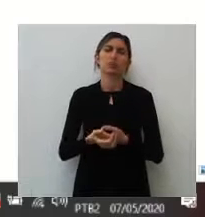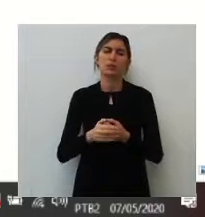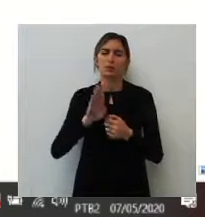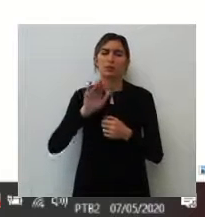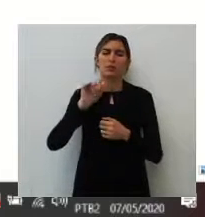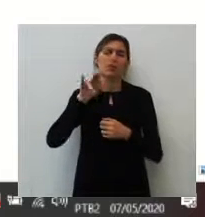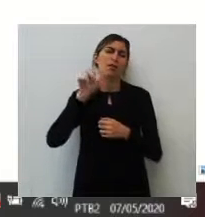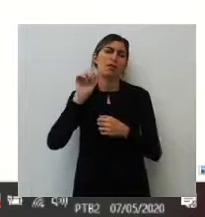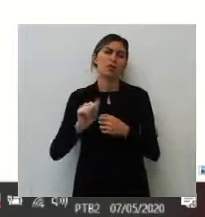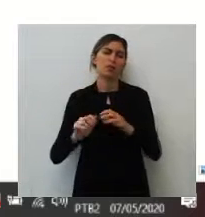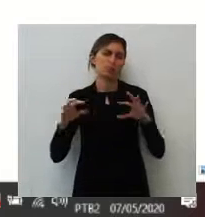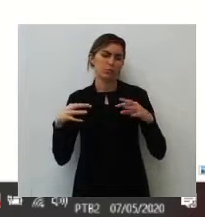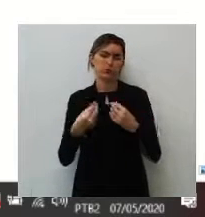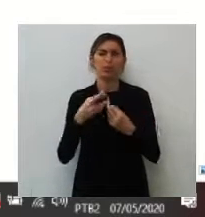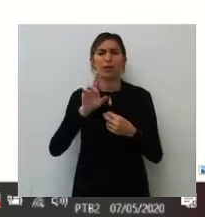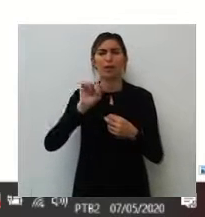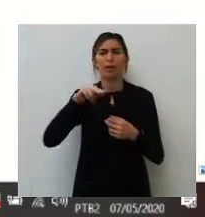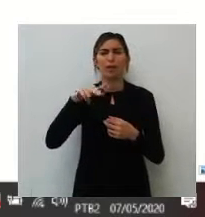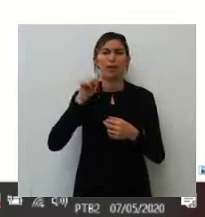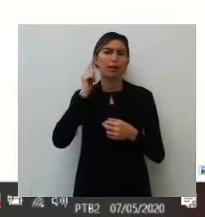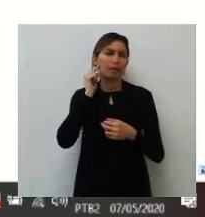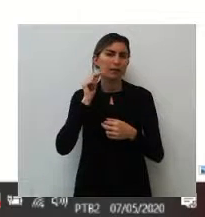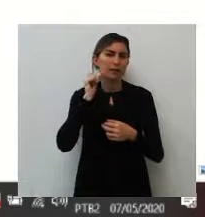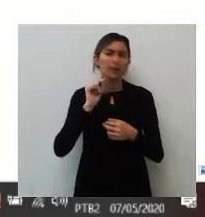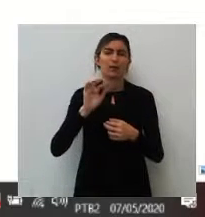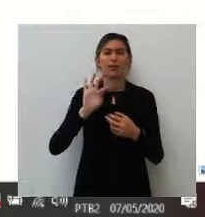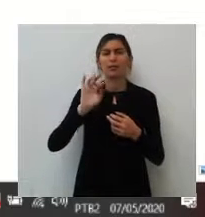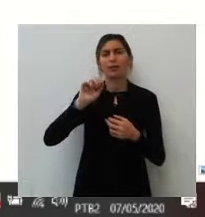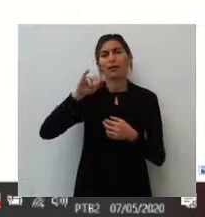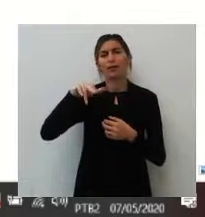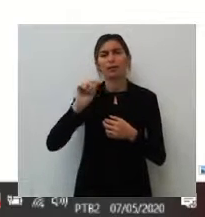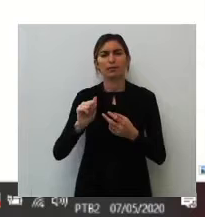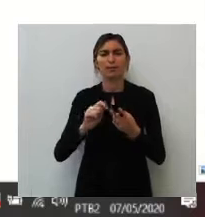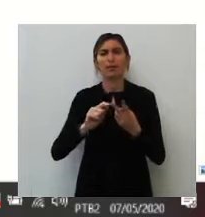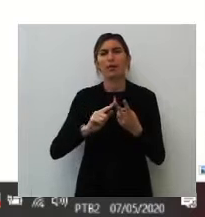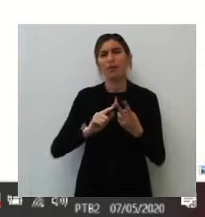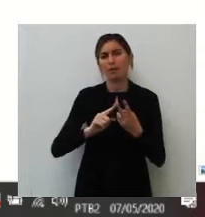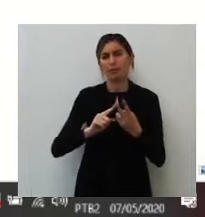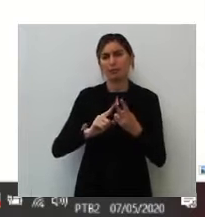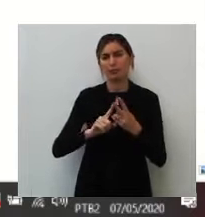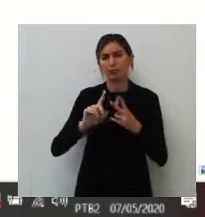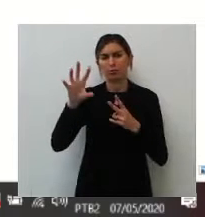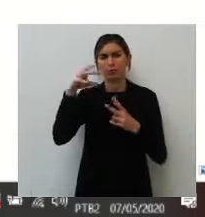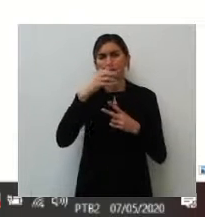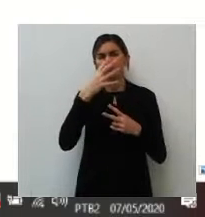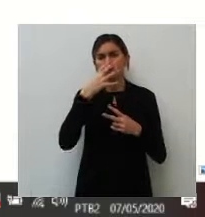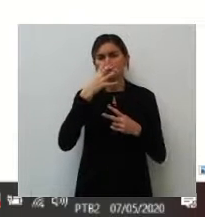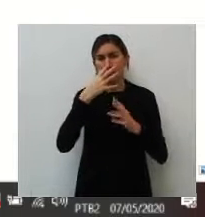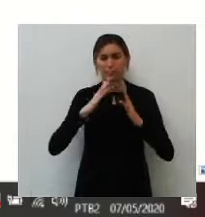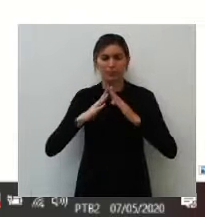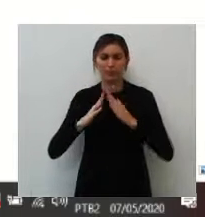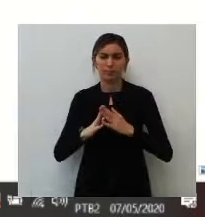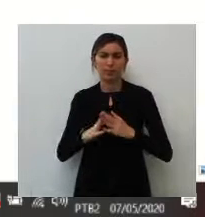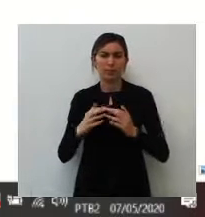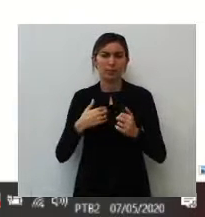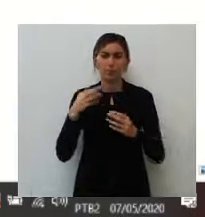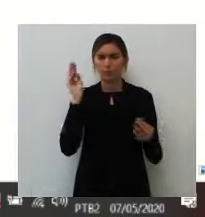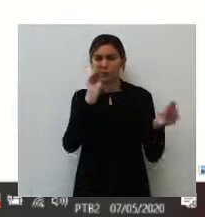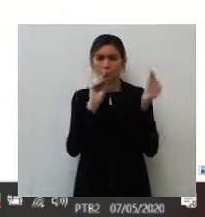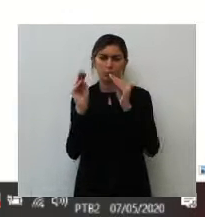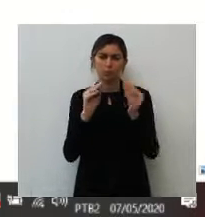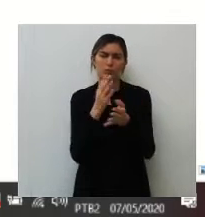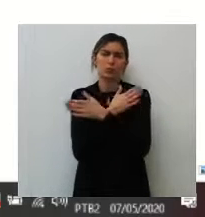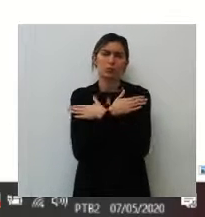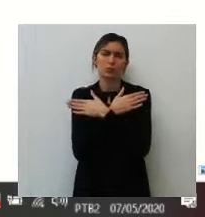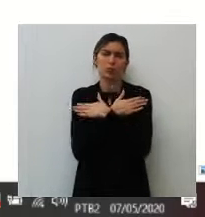bianca toda equipe renata tainá manoel tá em casa nas assistindo toda essa galera gente eu tô mandando um cheiro